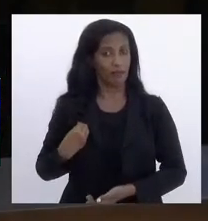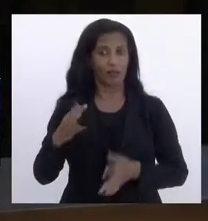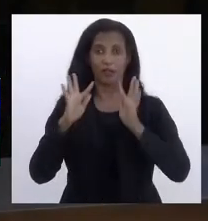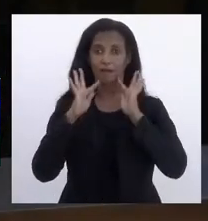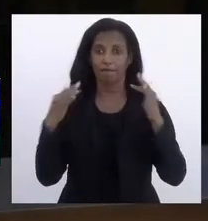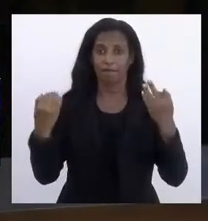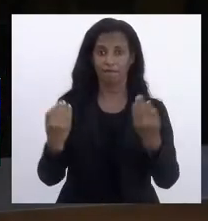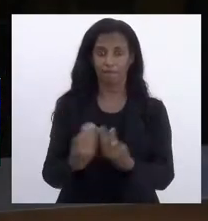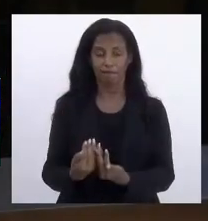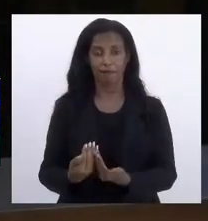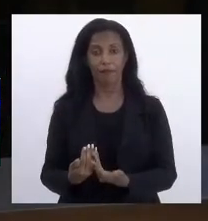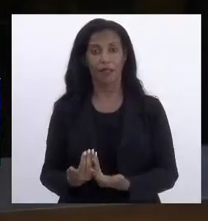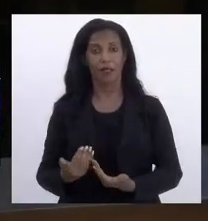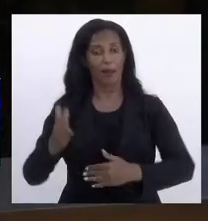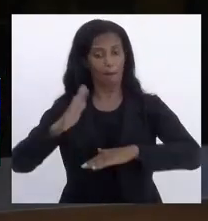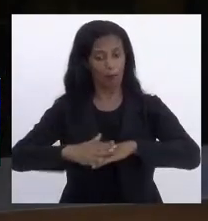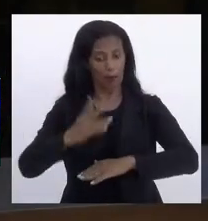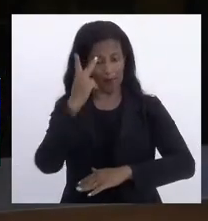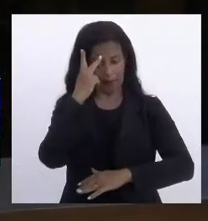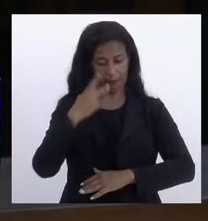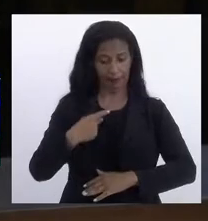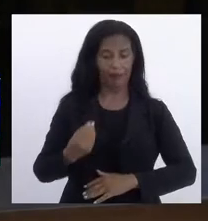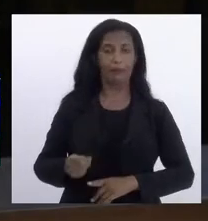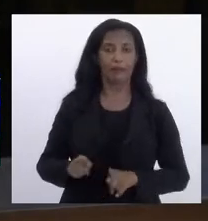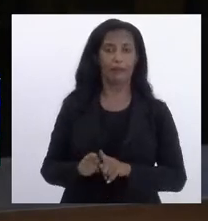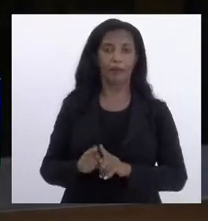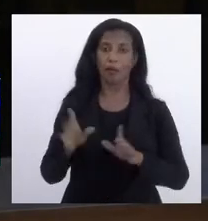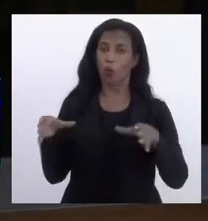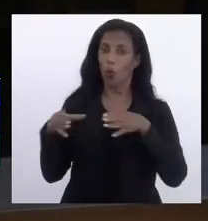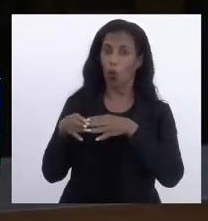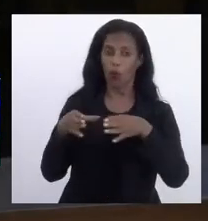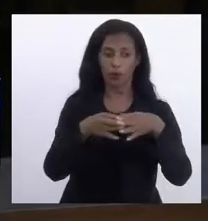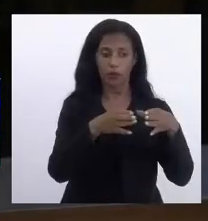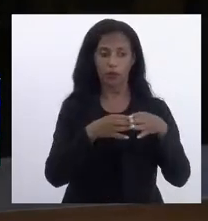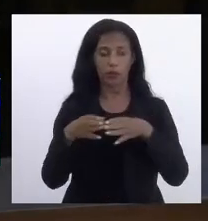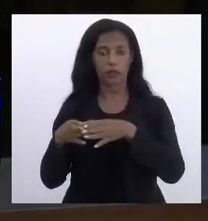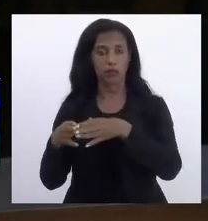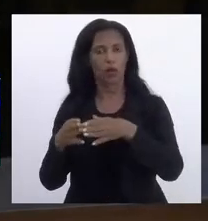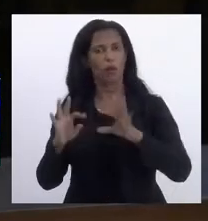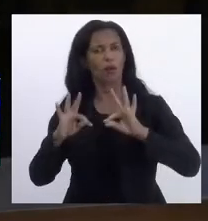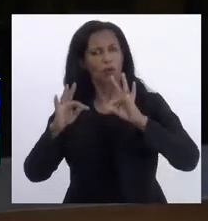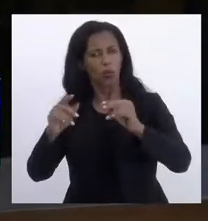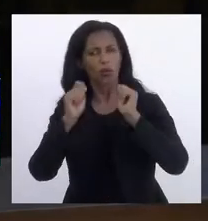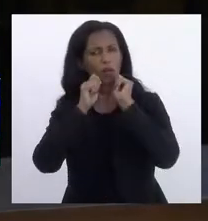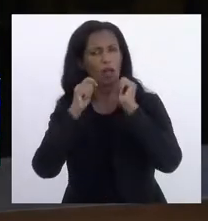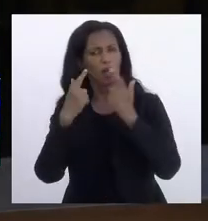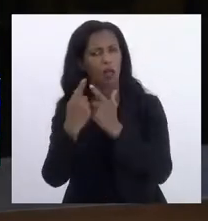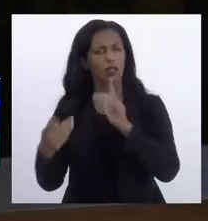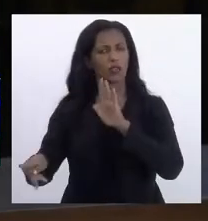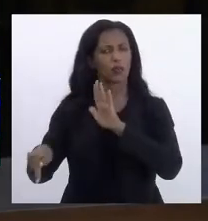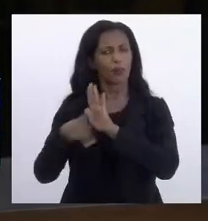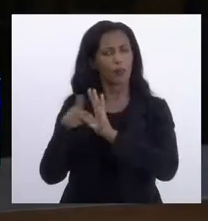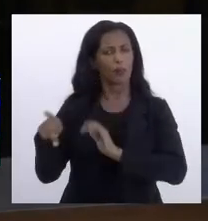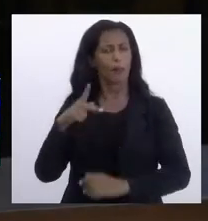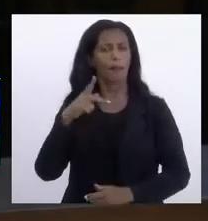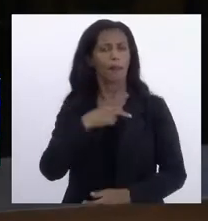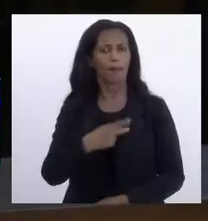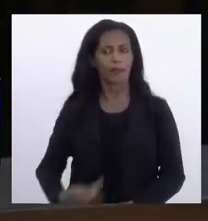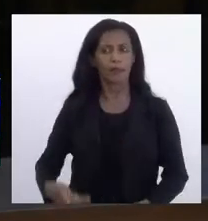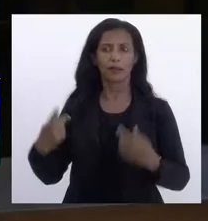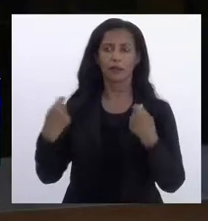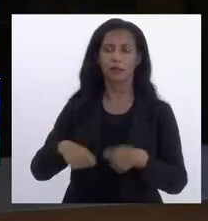famílias e a sua própria. Então, acho que não só as nossas comissões, mas toda a casa e o próprio presidente, a gente